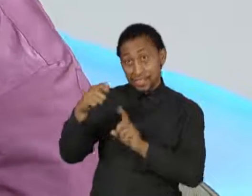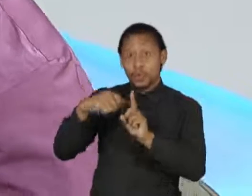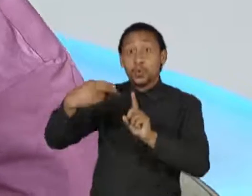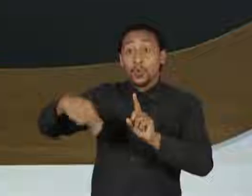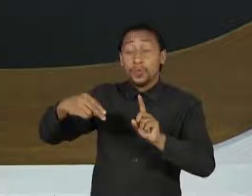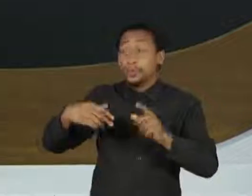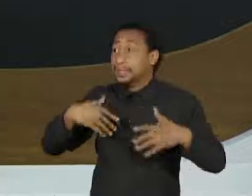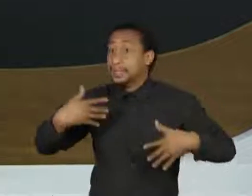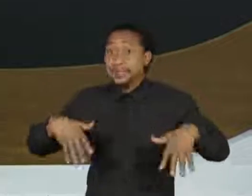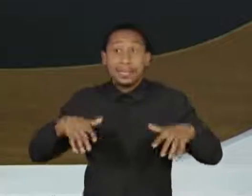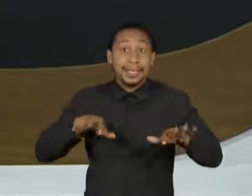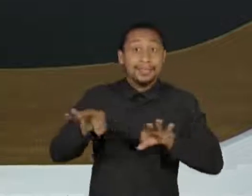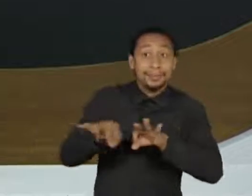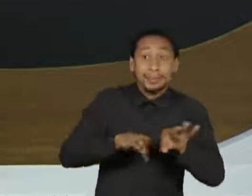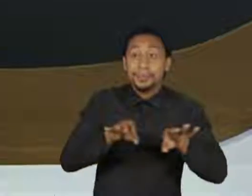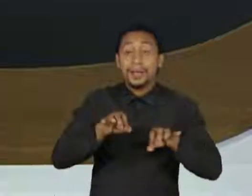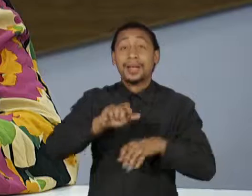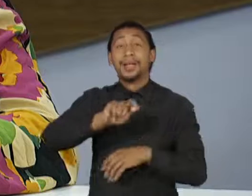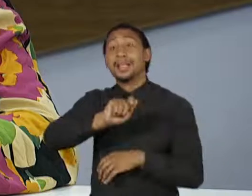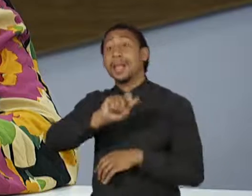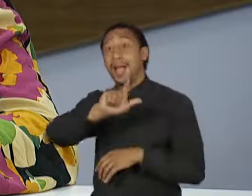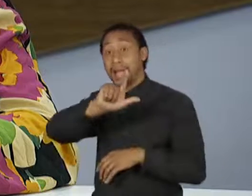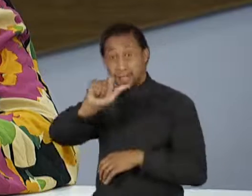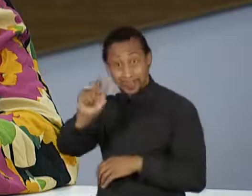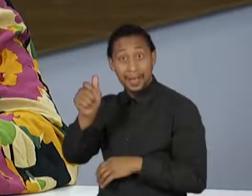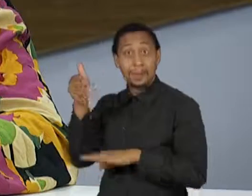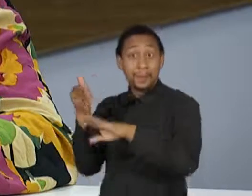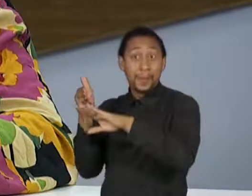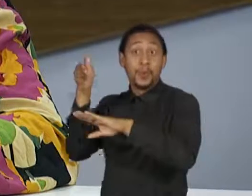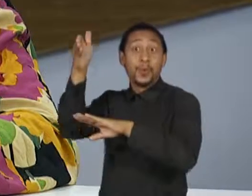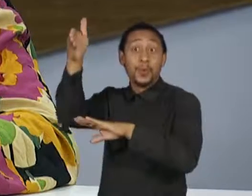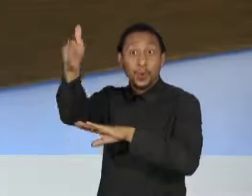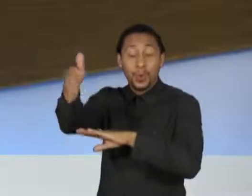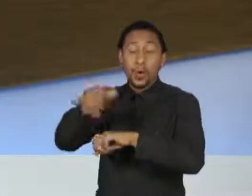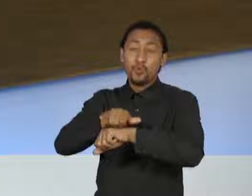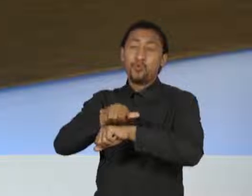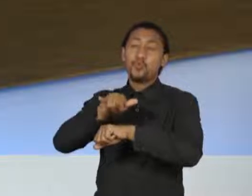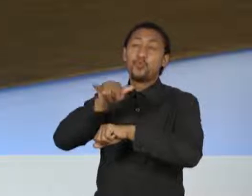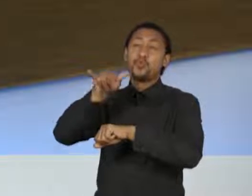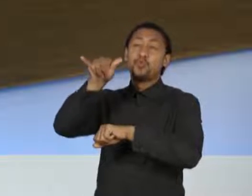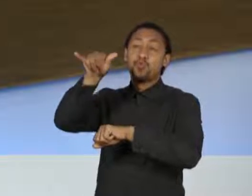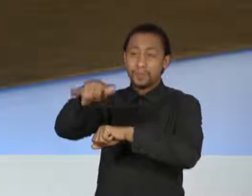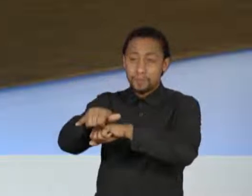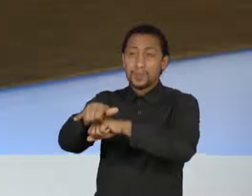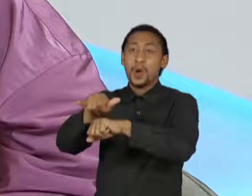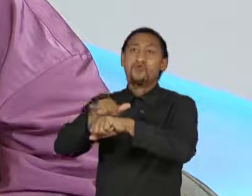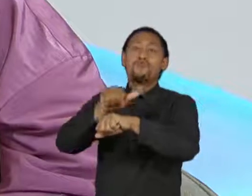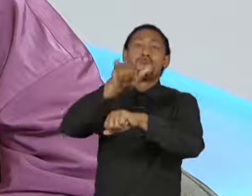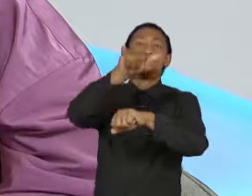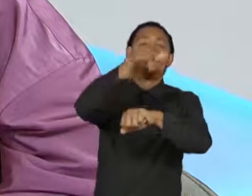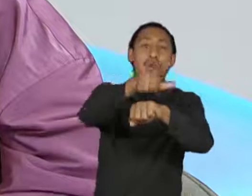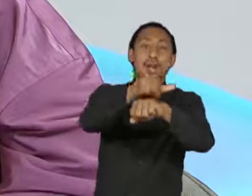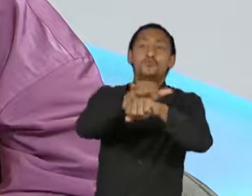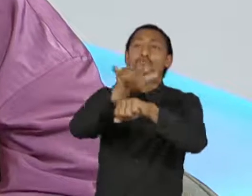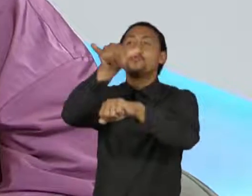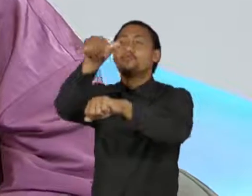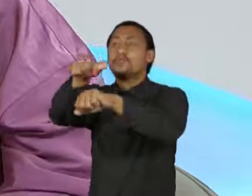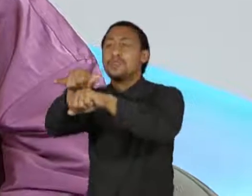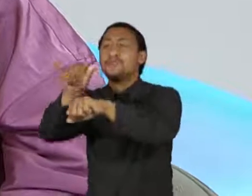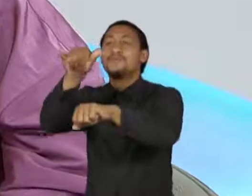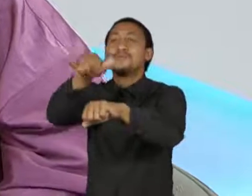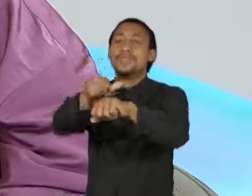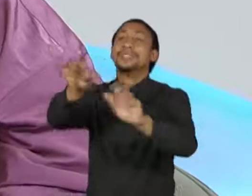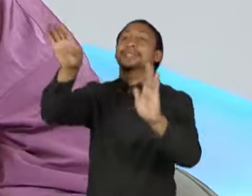Las Vegas, um puto investimento, um monte de escala, horas de voo. E era uma categoria que eu